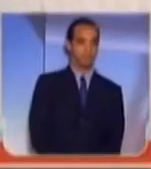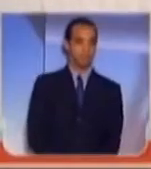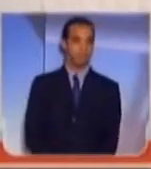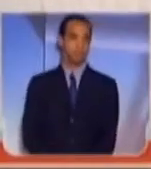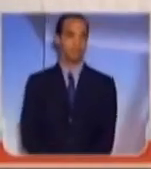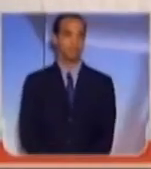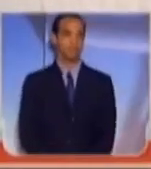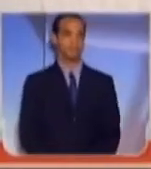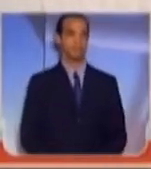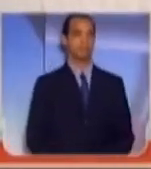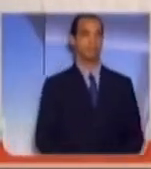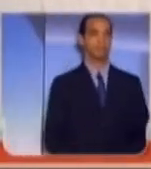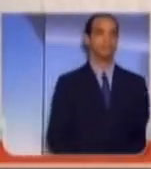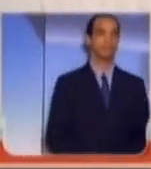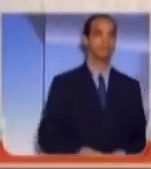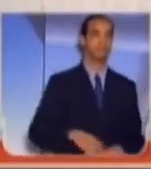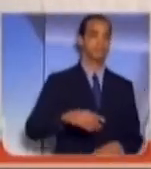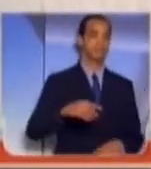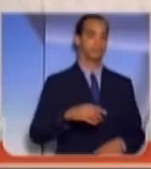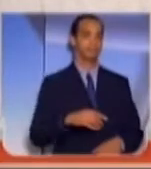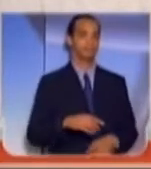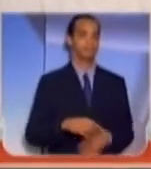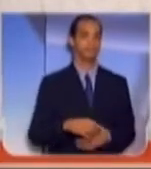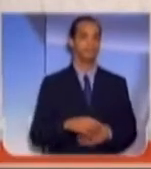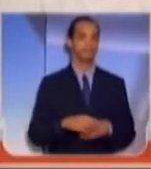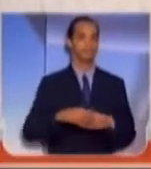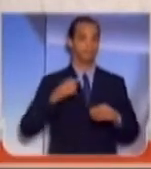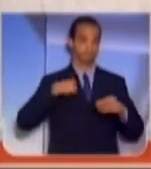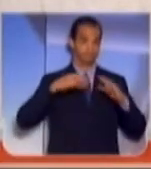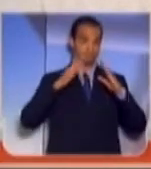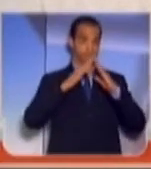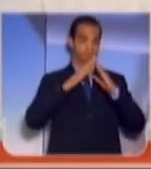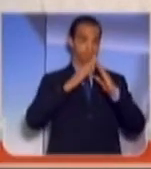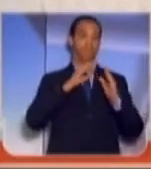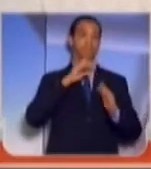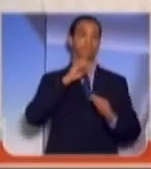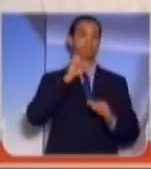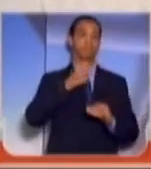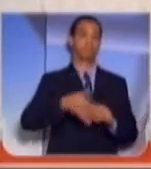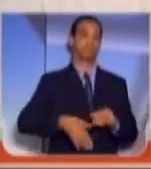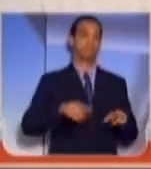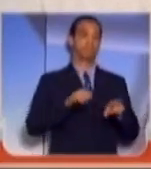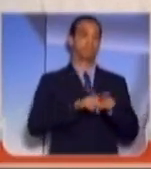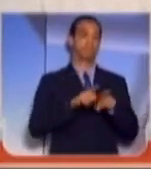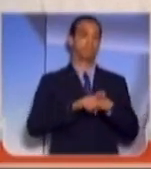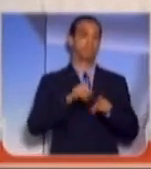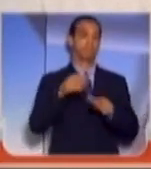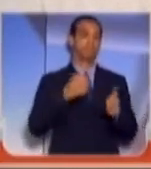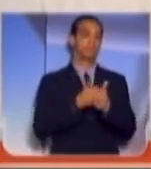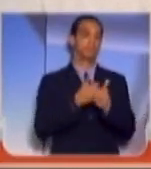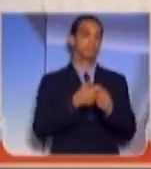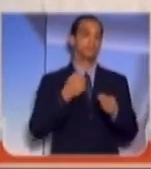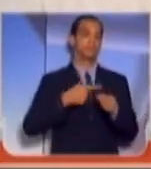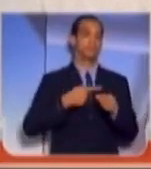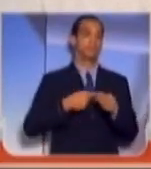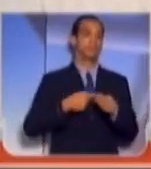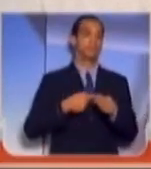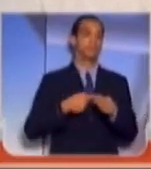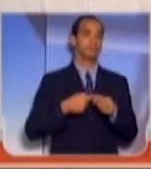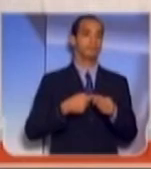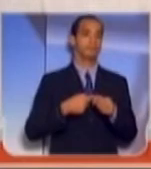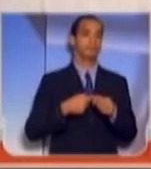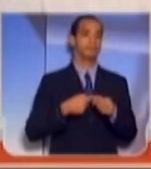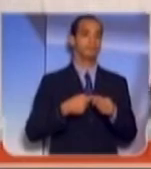TV Assembleia que nos assiste aqui na capital na grande São Paulo na Baixada Santista e também no interior paulista